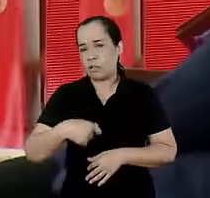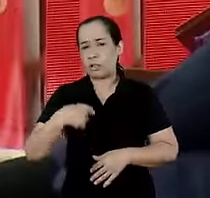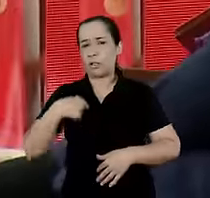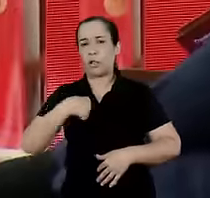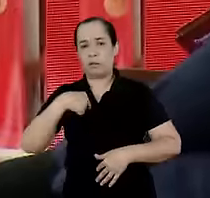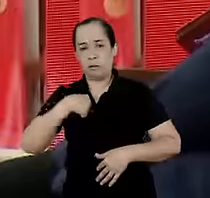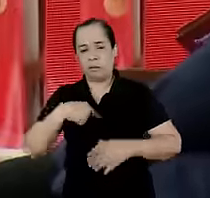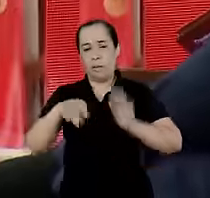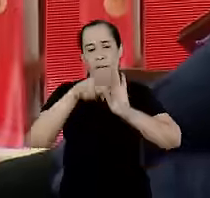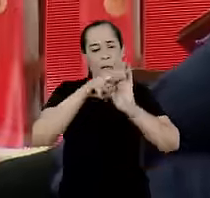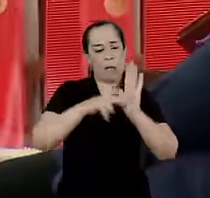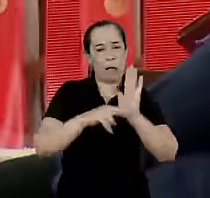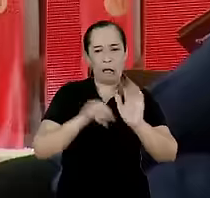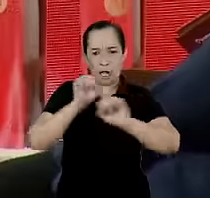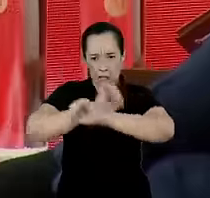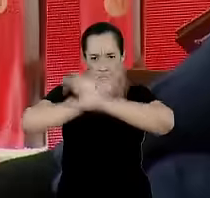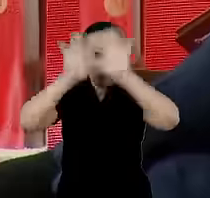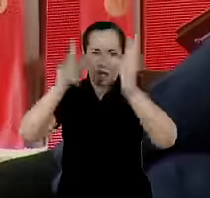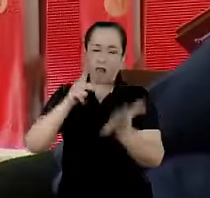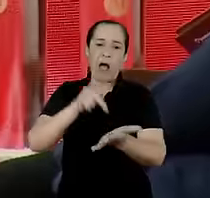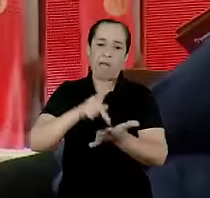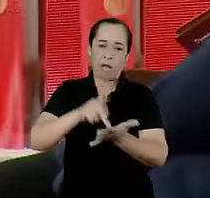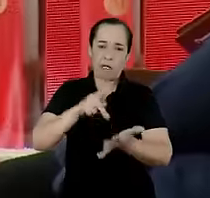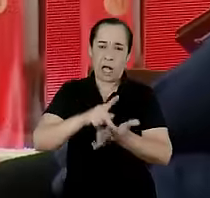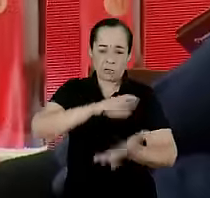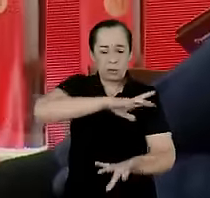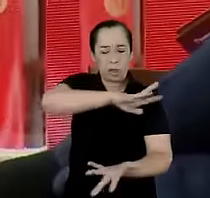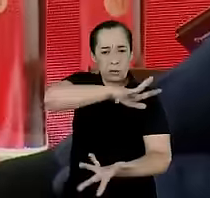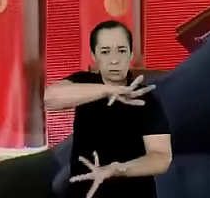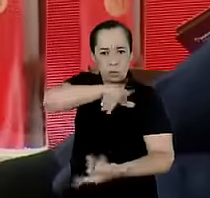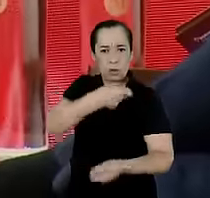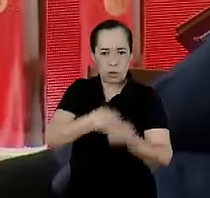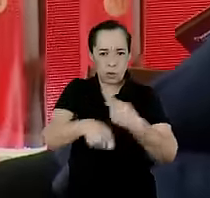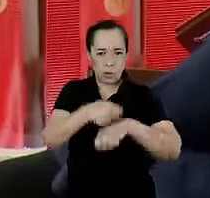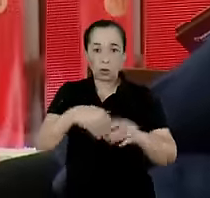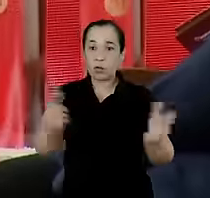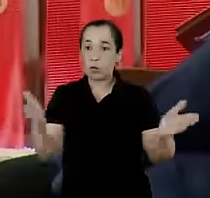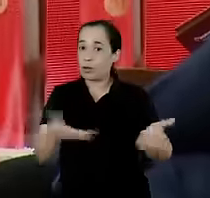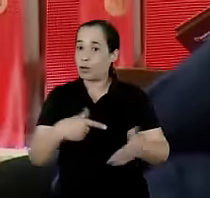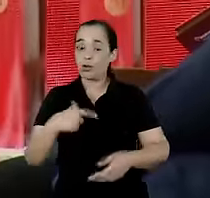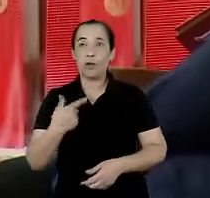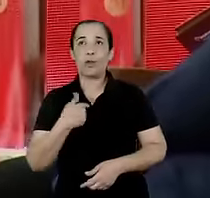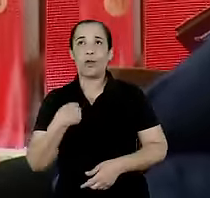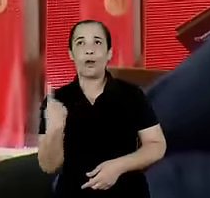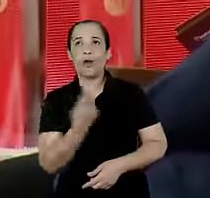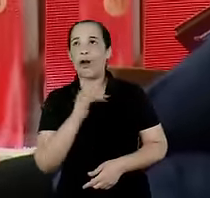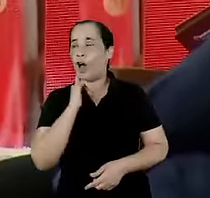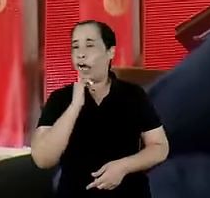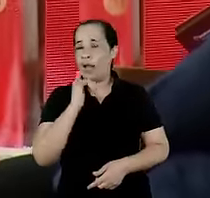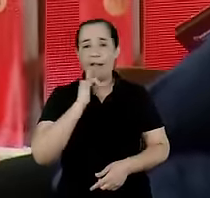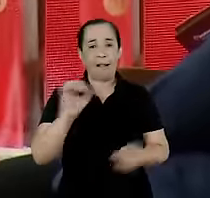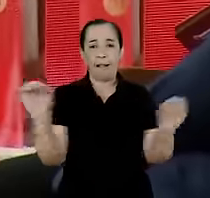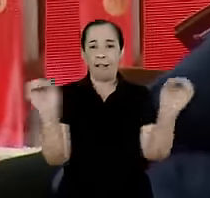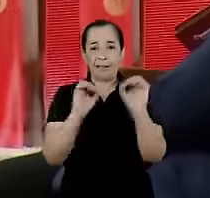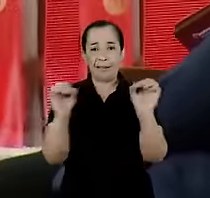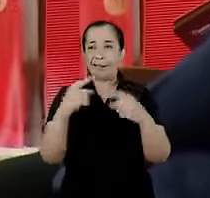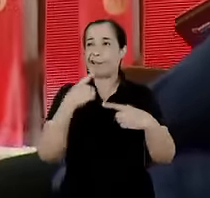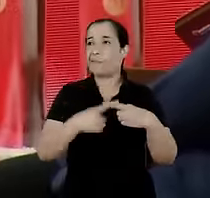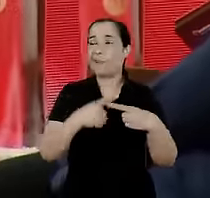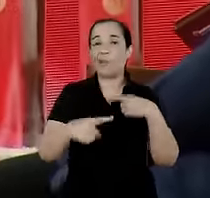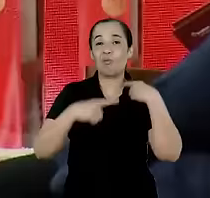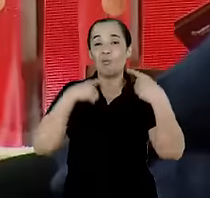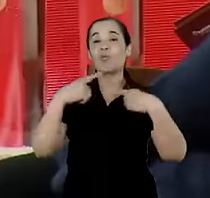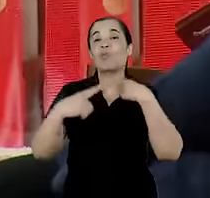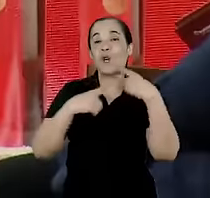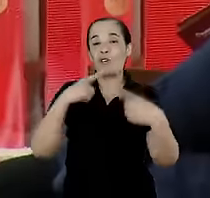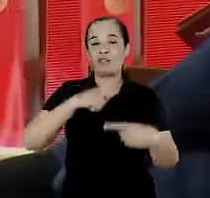realidade que a gente entende que é realidade do mercado de hoje e a gente não tem sinalizado os próximos passos Exatamente porque tem bastante incerteza então a gente